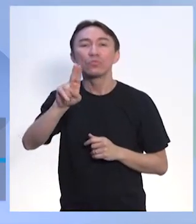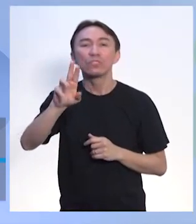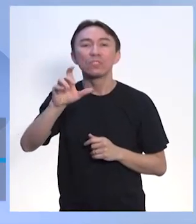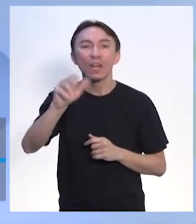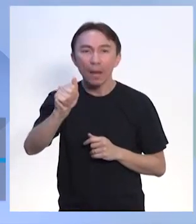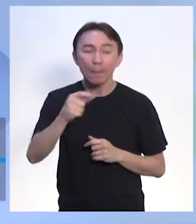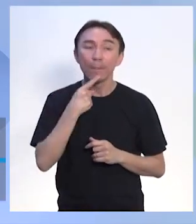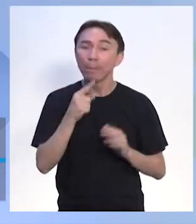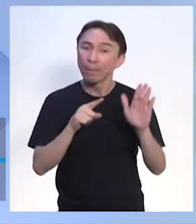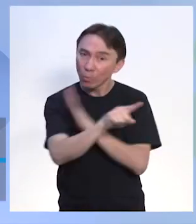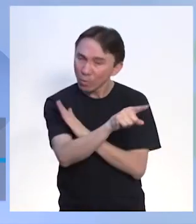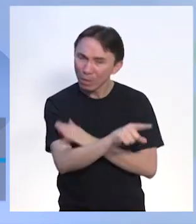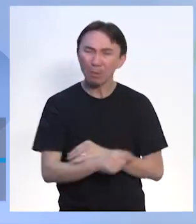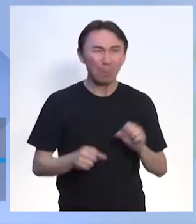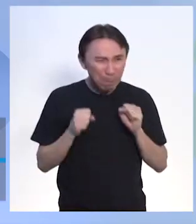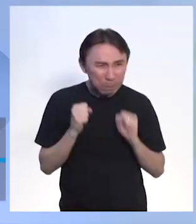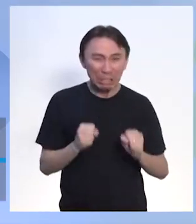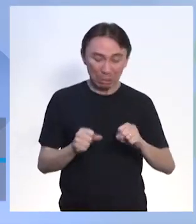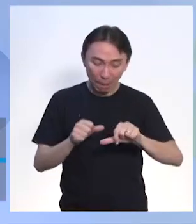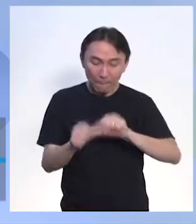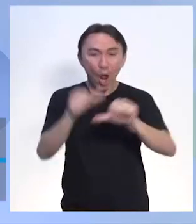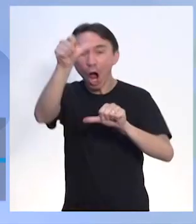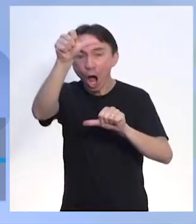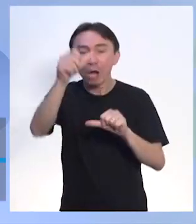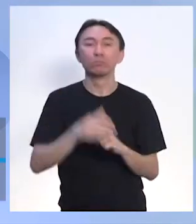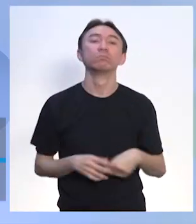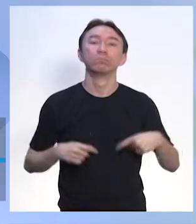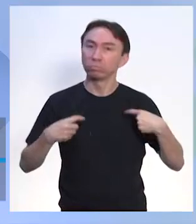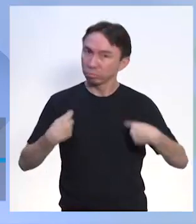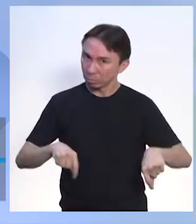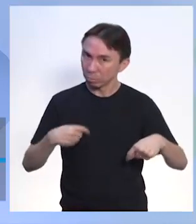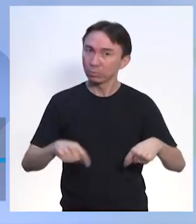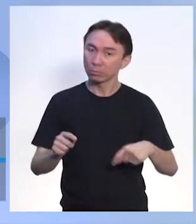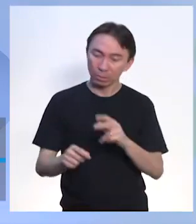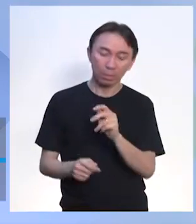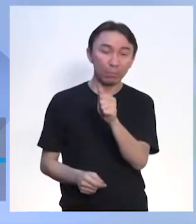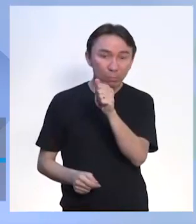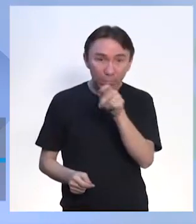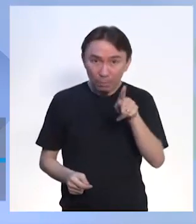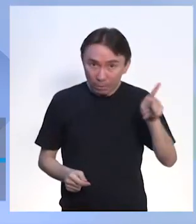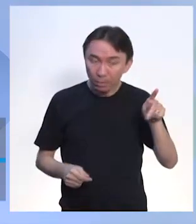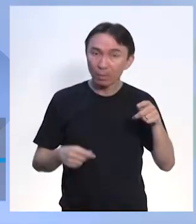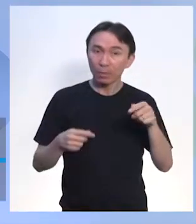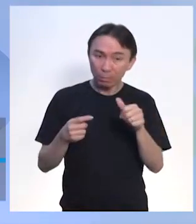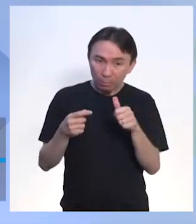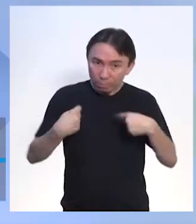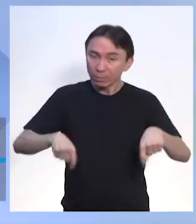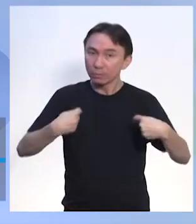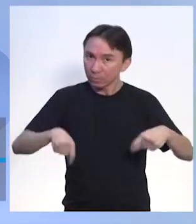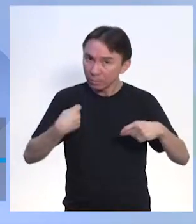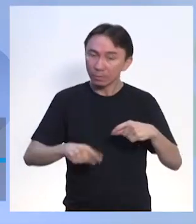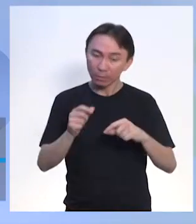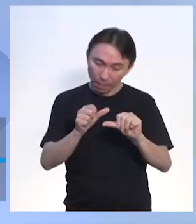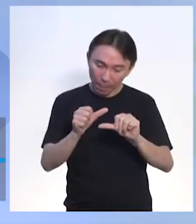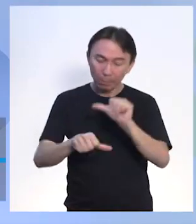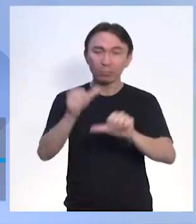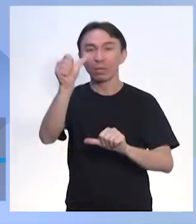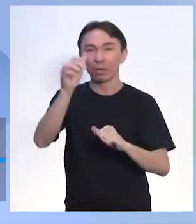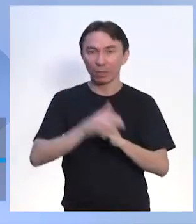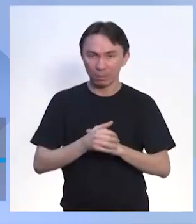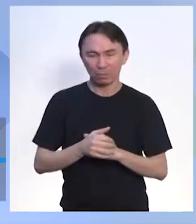atualizar antes o aplicativo aí para você ter esse acesso aí. Então, vai lá naquelas plataformas que